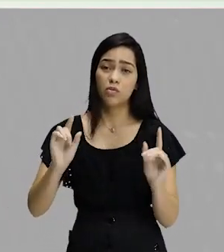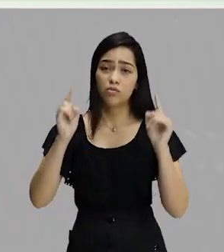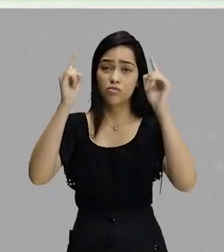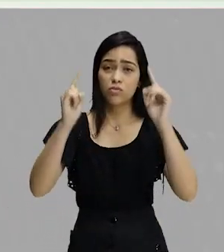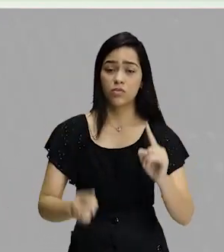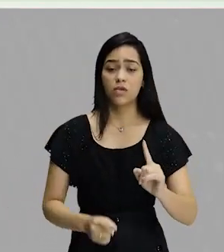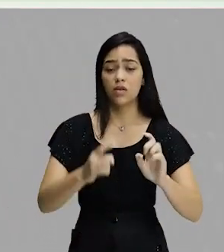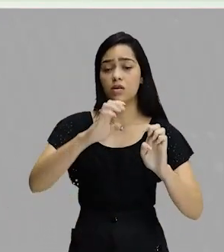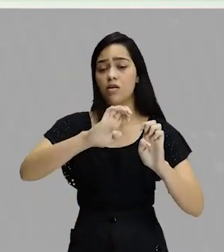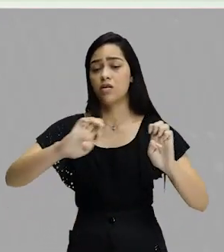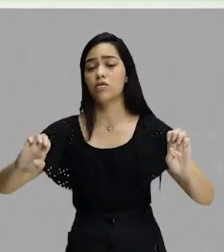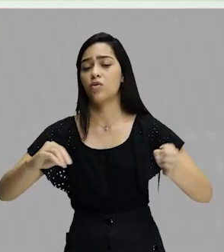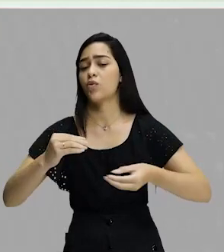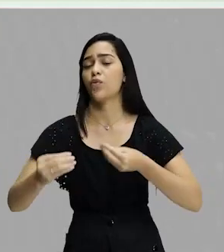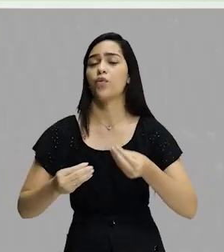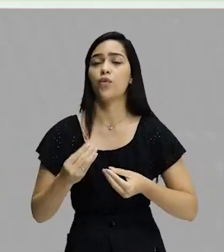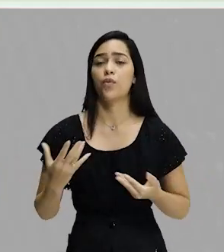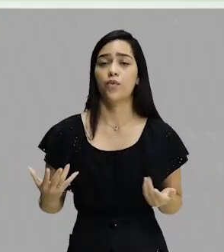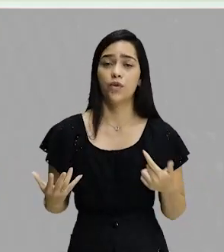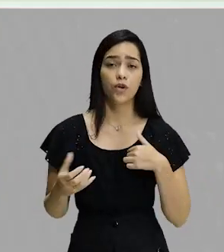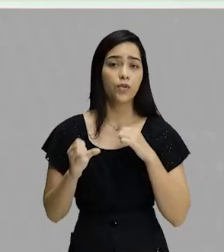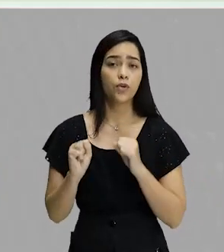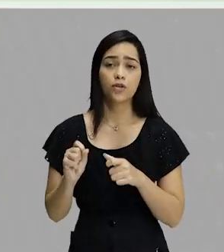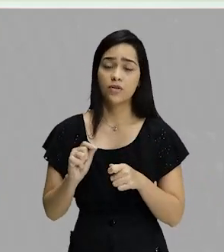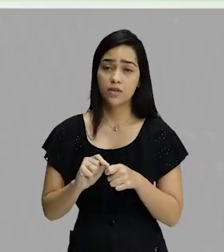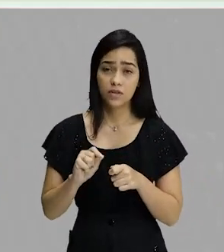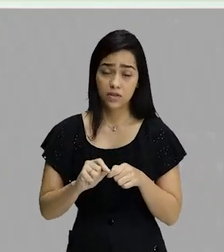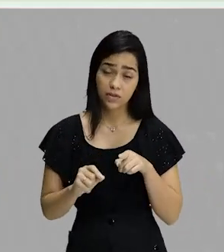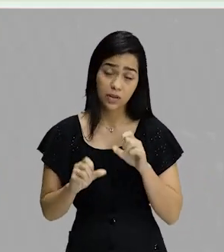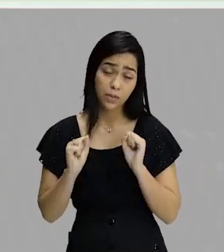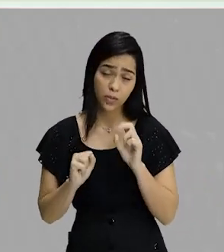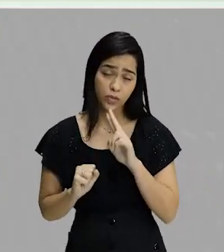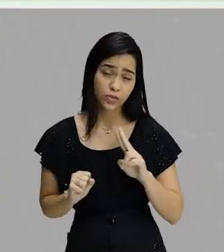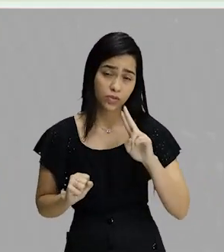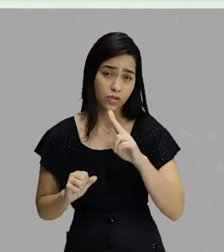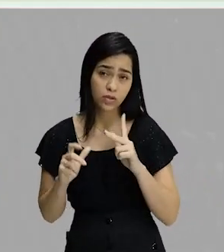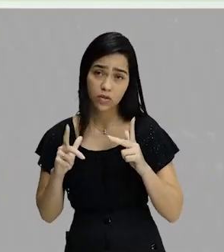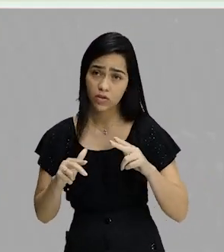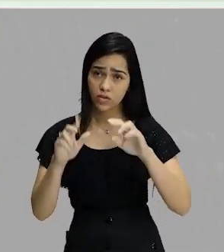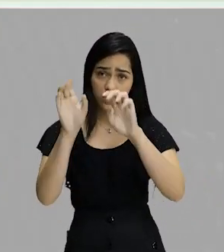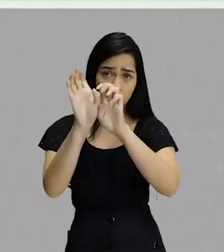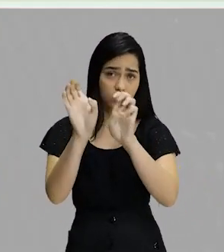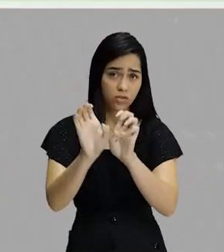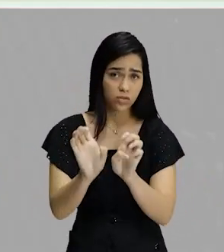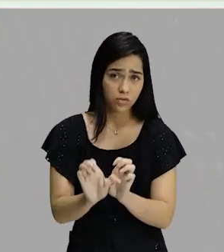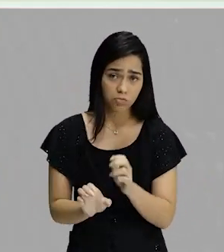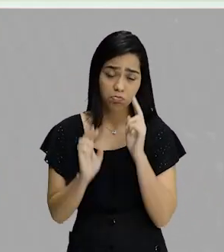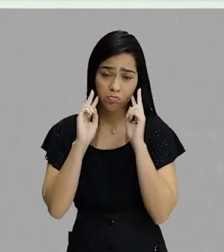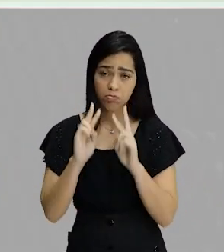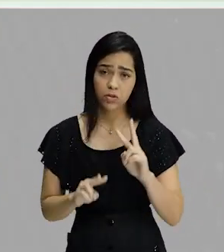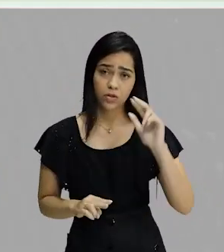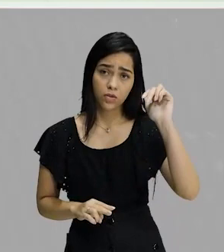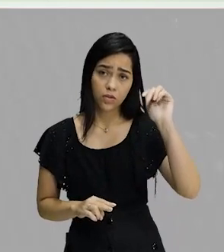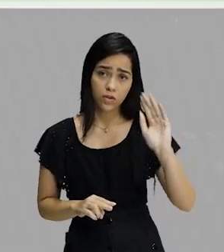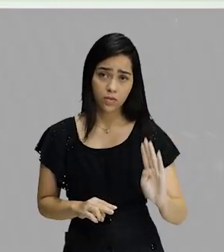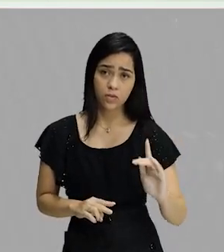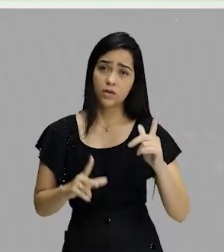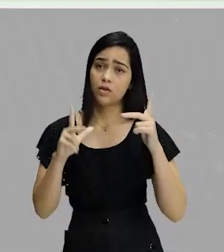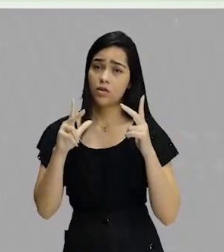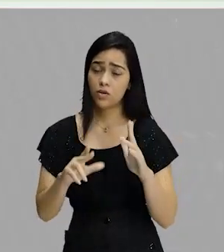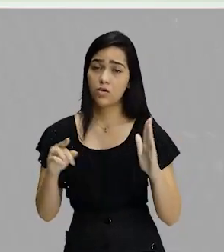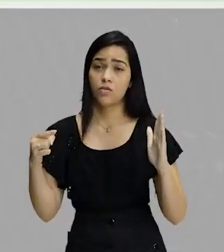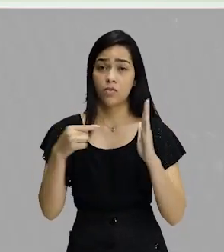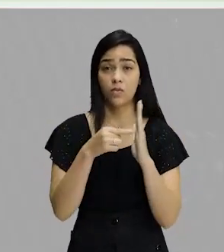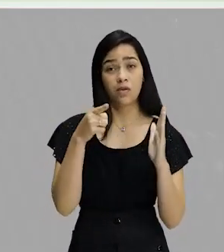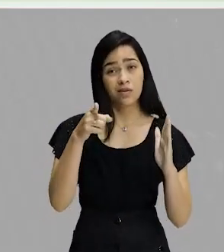equação da reta, tá? Então, como é que eu posso fazer isso? Você pode utilizar essa mesma. Veja que o A e o B são os pontos